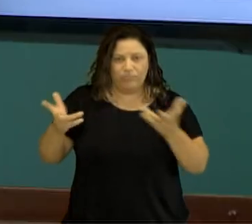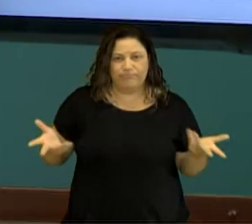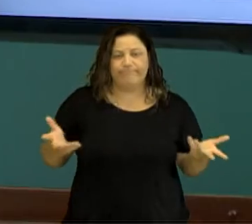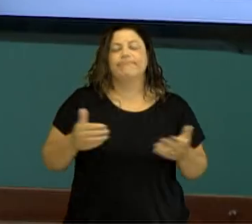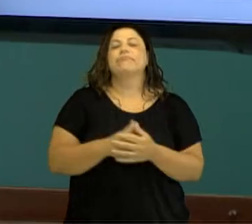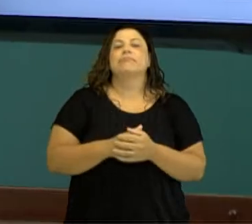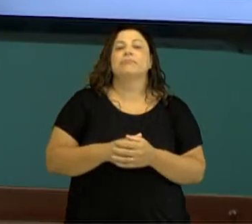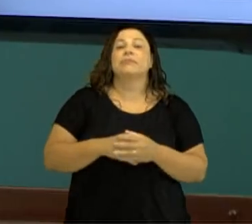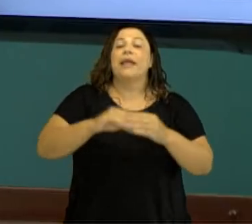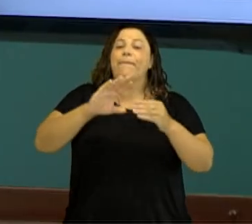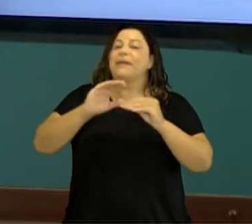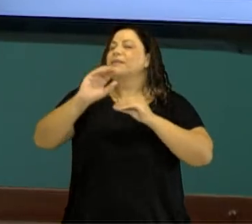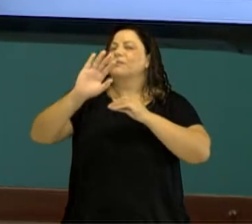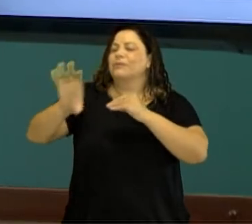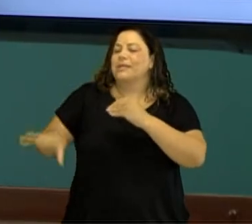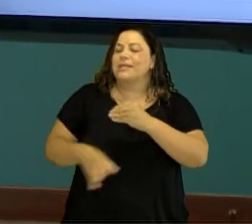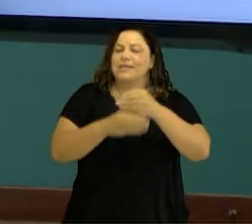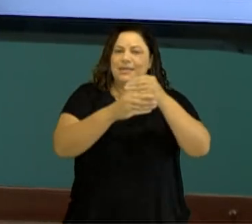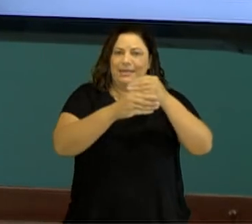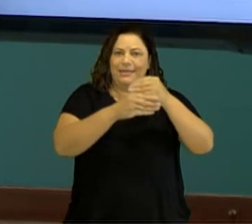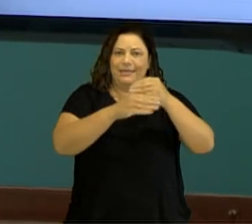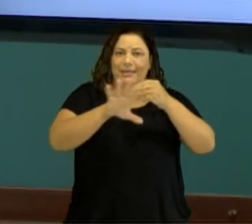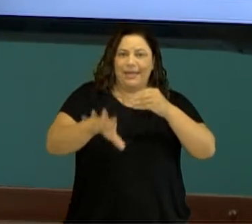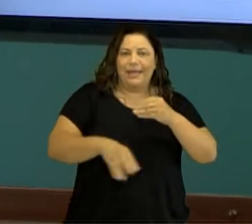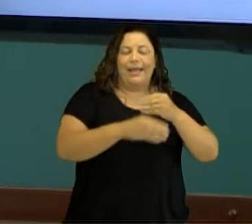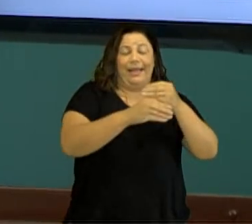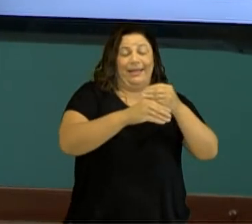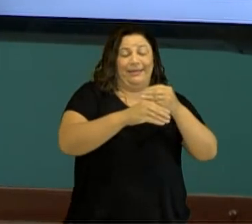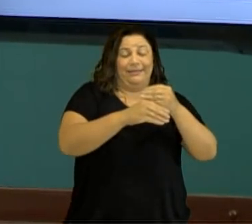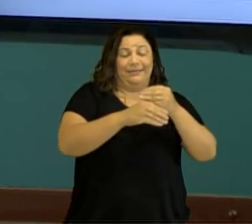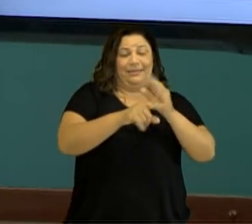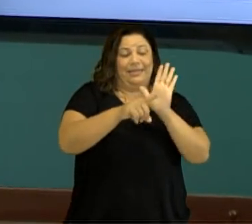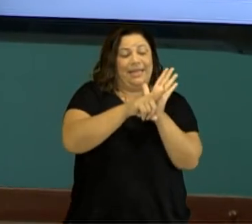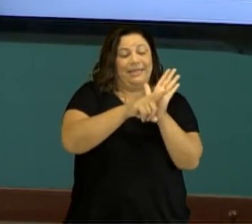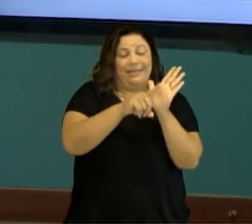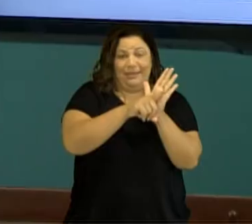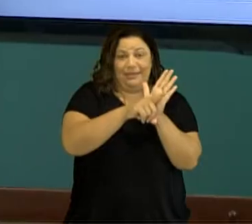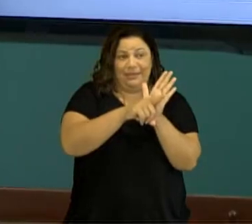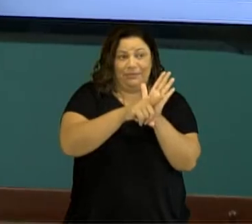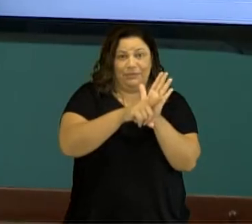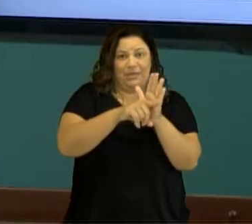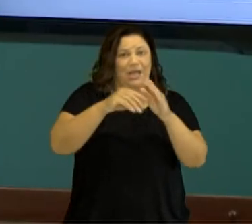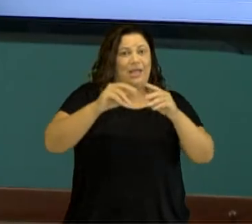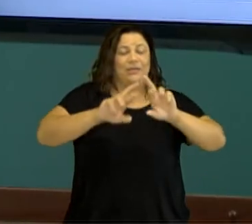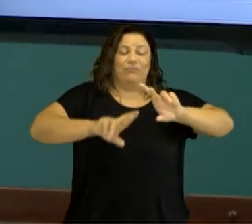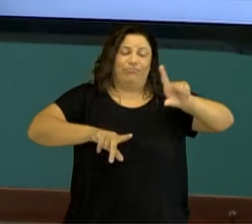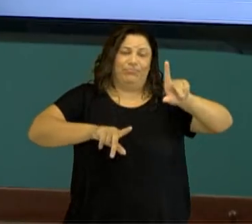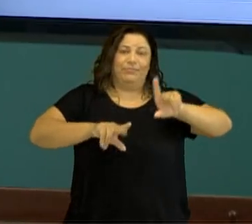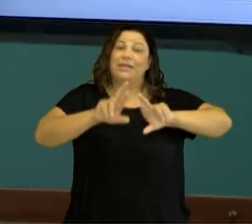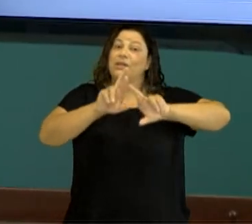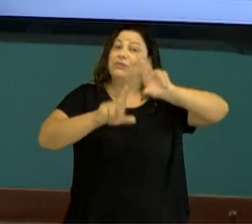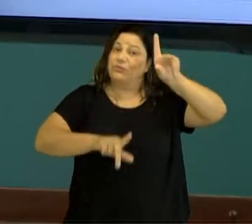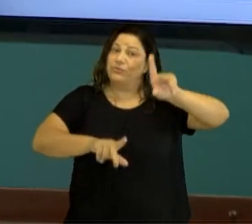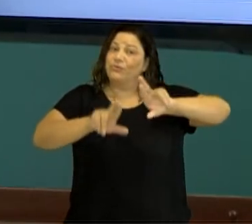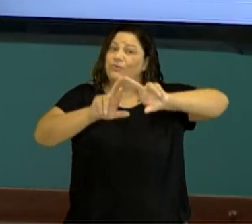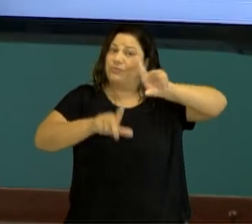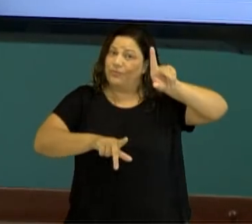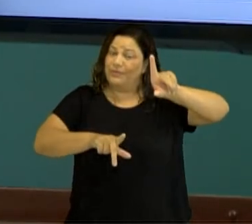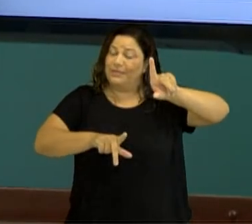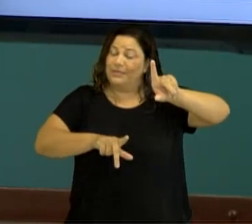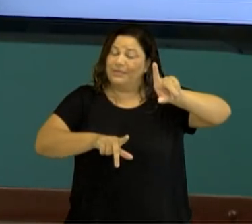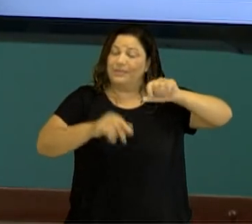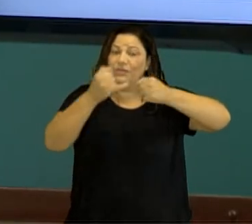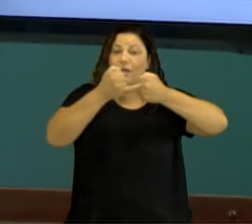átomo ganha elétrons, ele vai ficar mais negativo. Já está em desequilíbrio. Então, eu vou chamar isso de